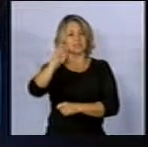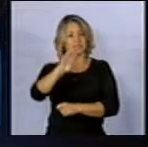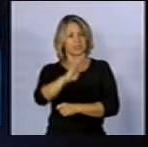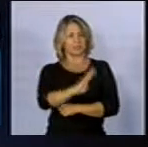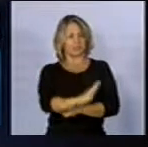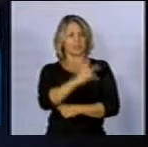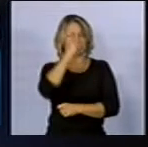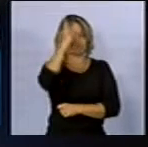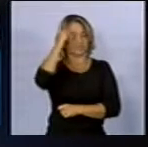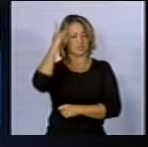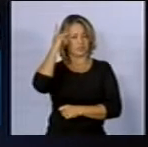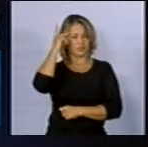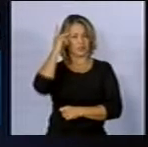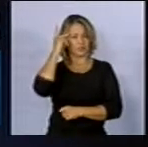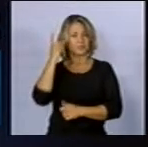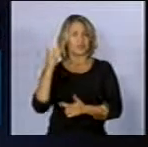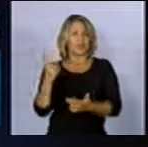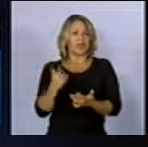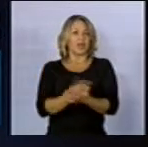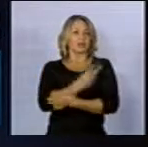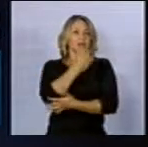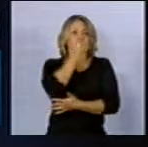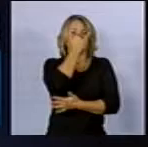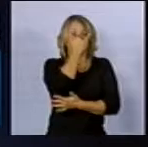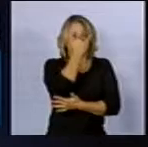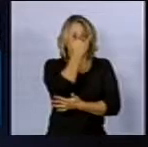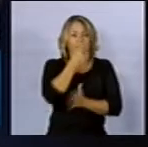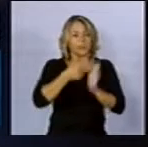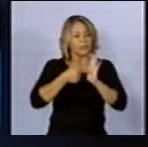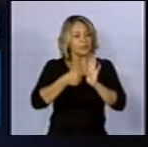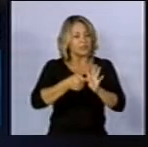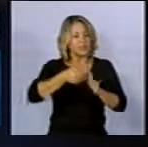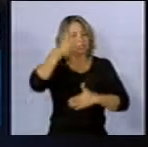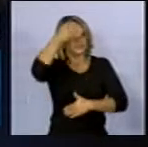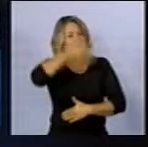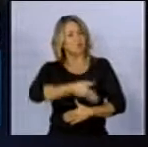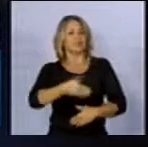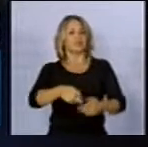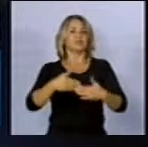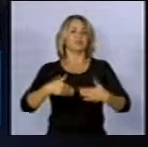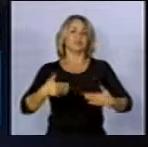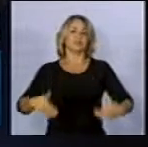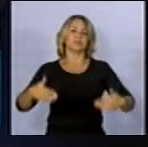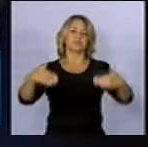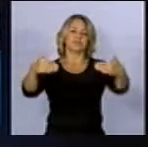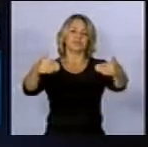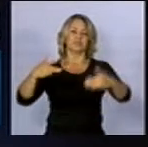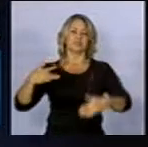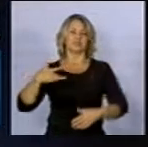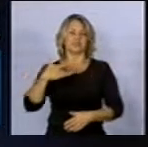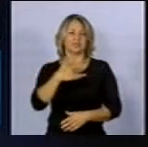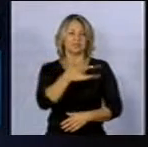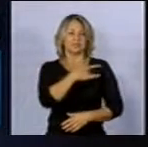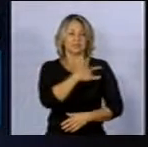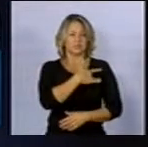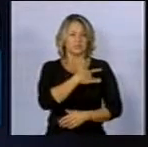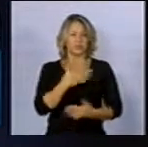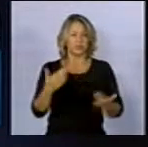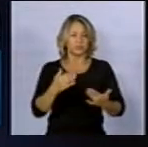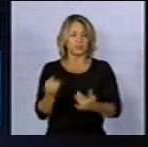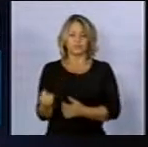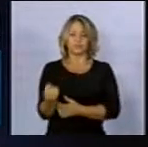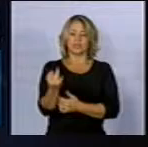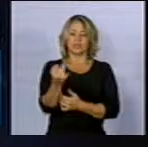14.154 esses danos comprovados pelo próprio Ministério da da saúde é um número